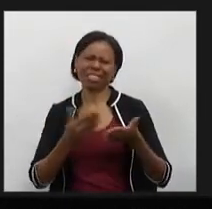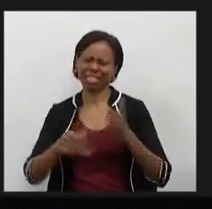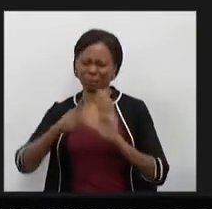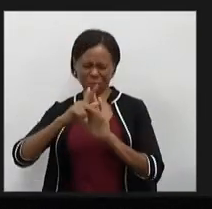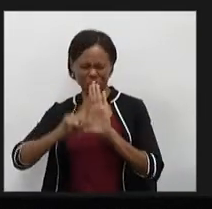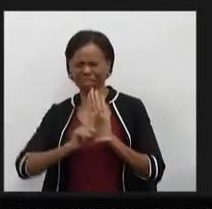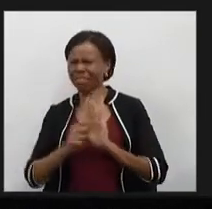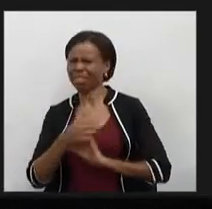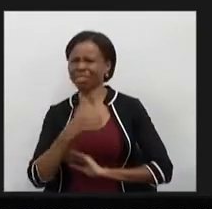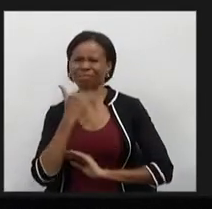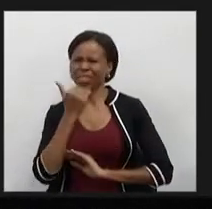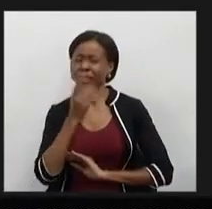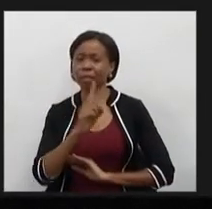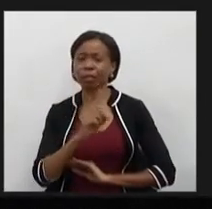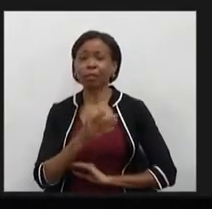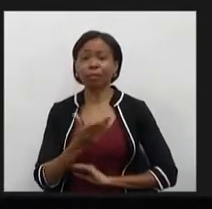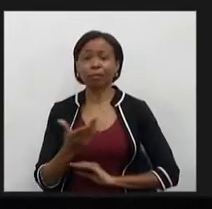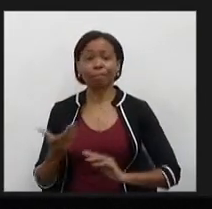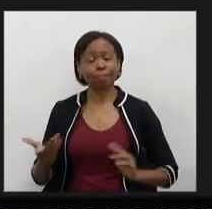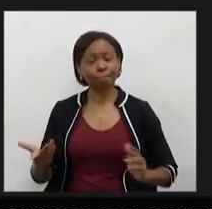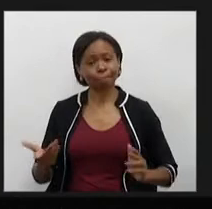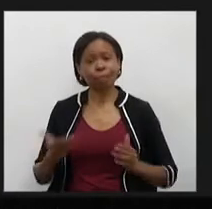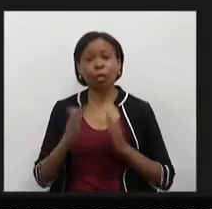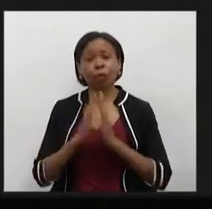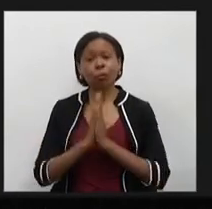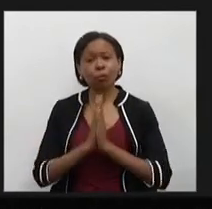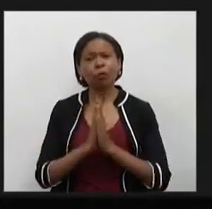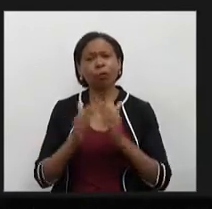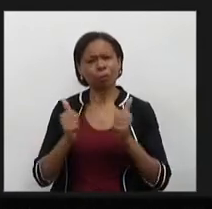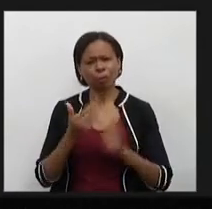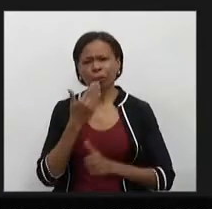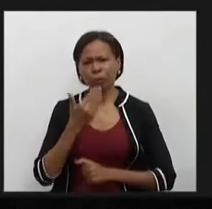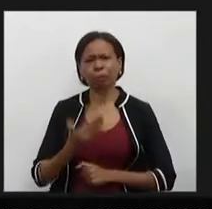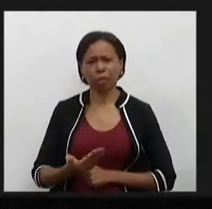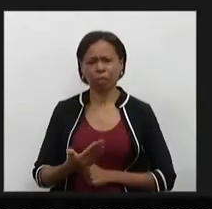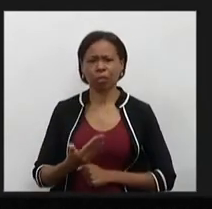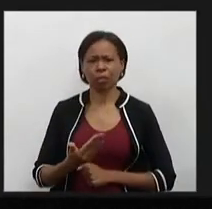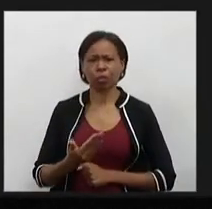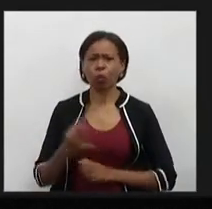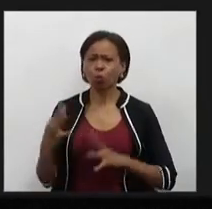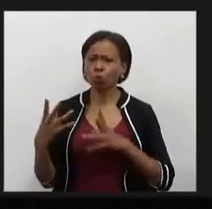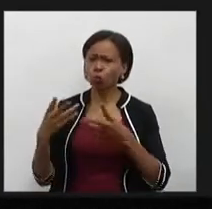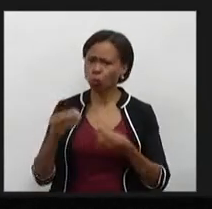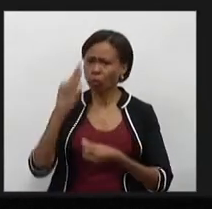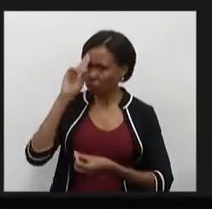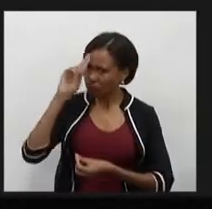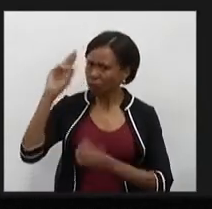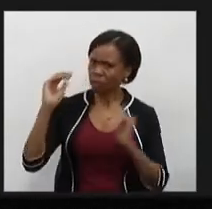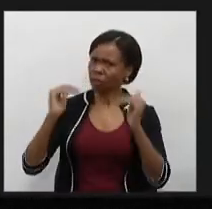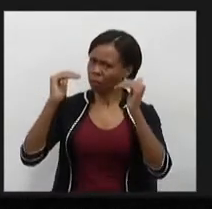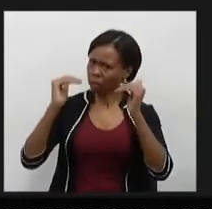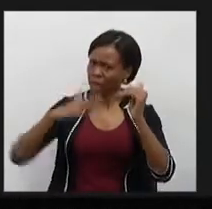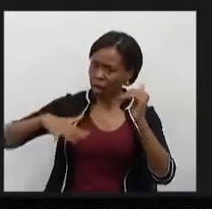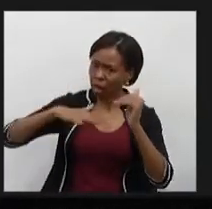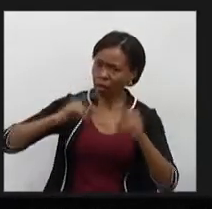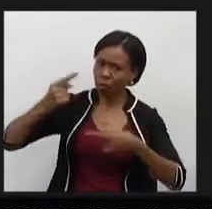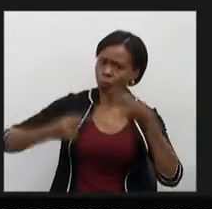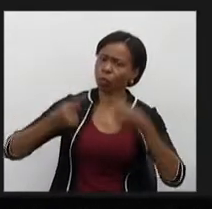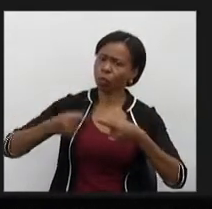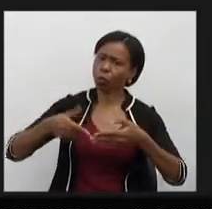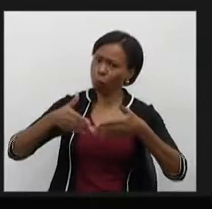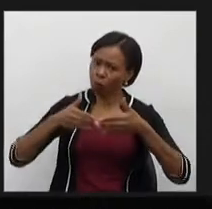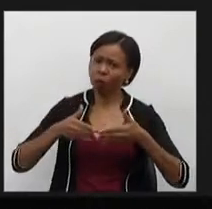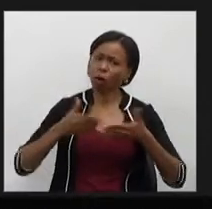faço um apelo aqui às autoridades políticas, aos vereadores da Câmara Municipal de Belo Horizonte, que aprovem esse projeto na Câmara, que